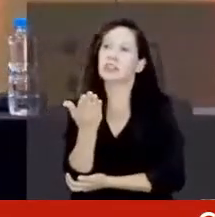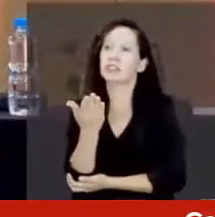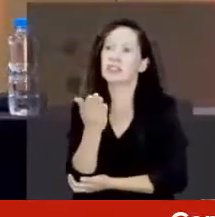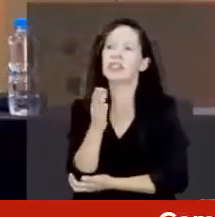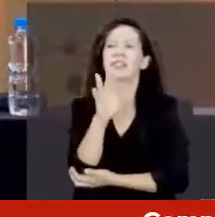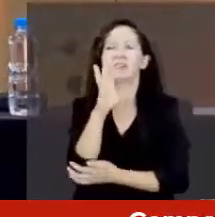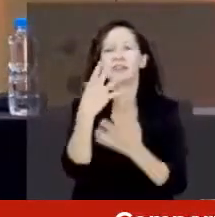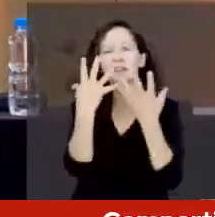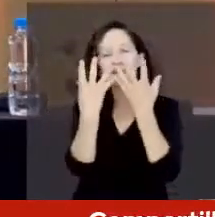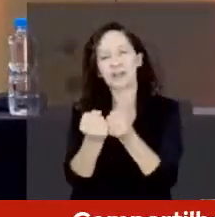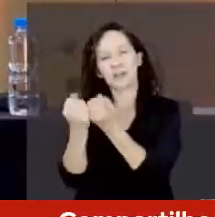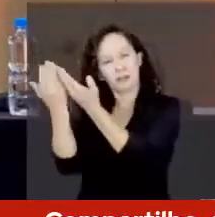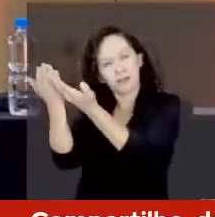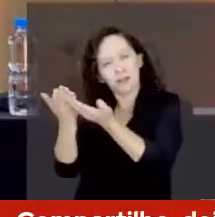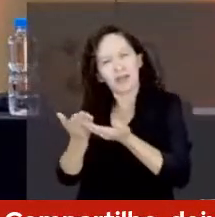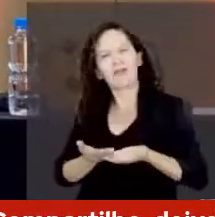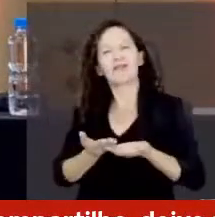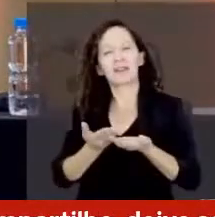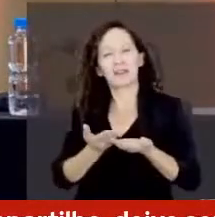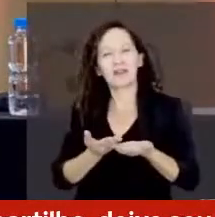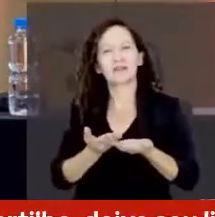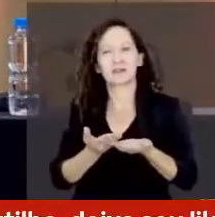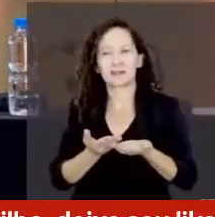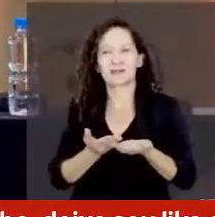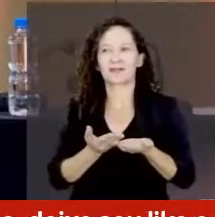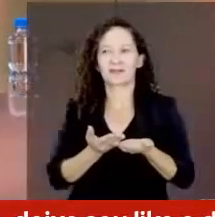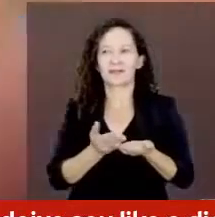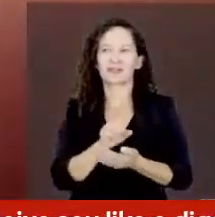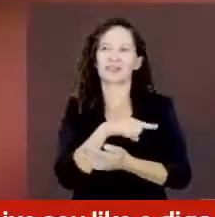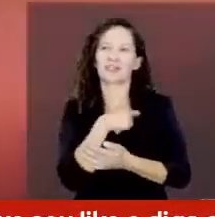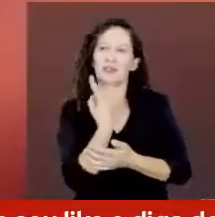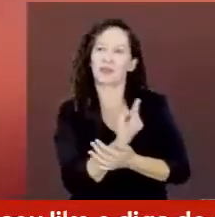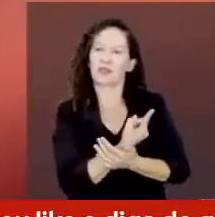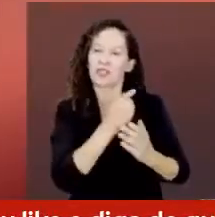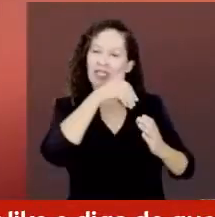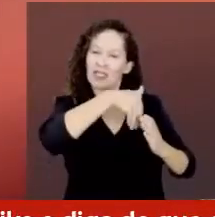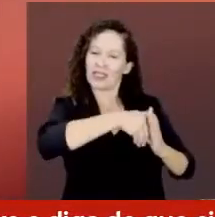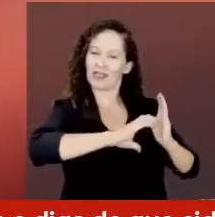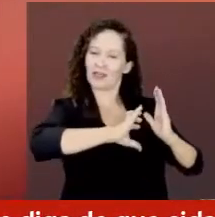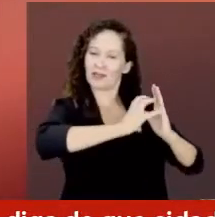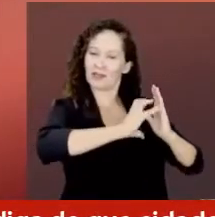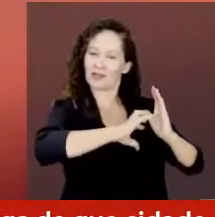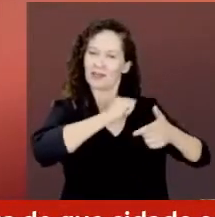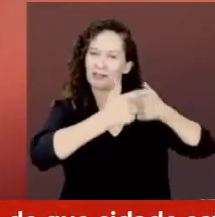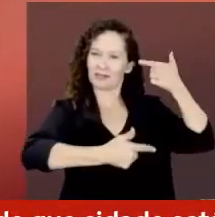Por favor.